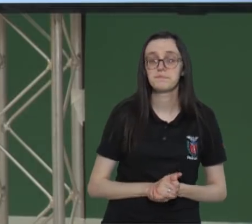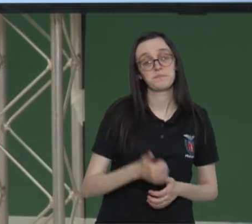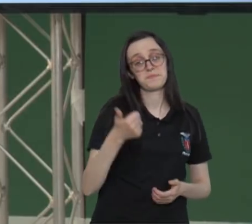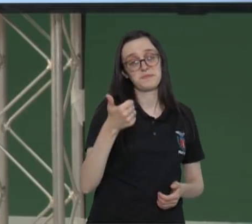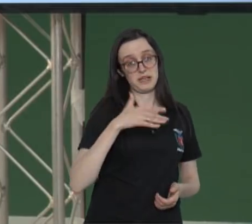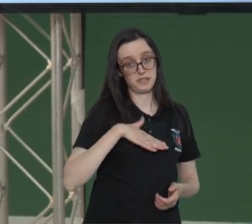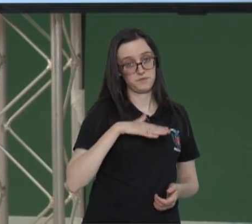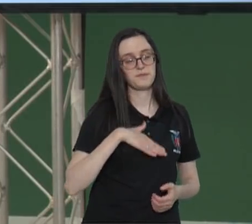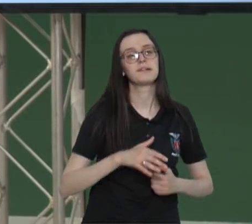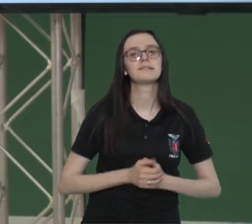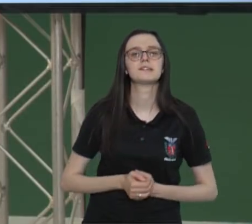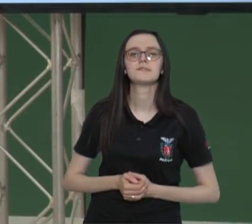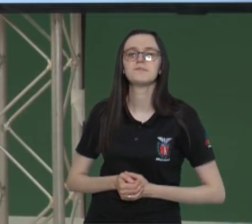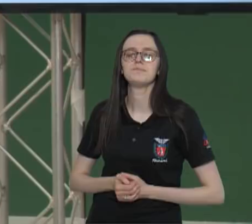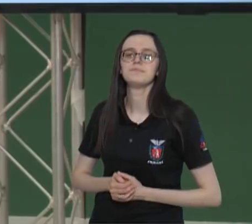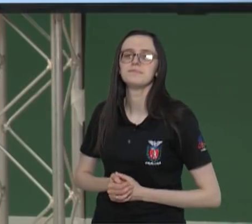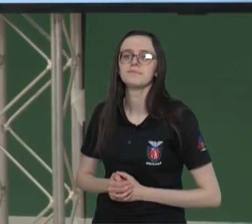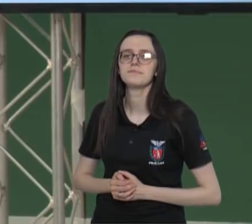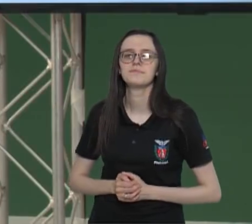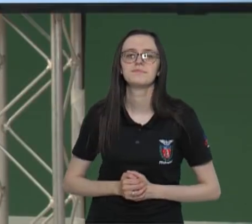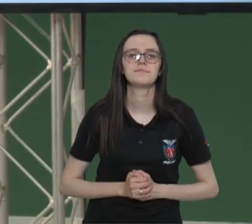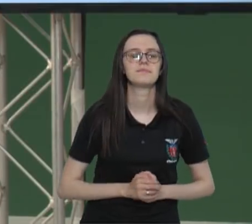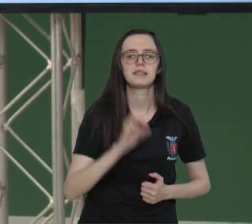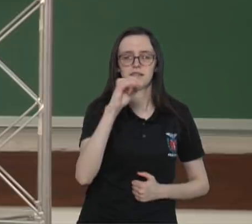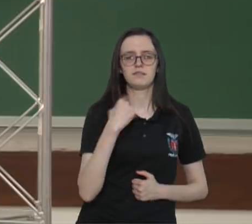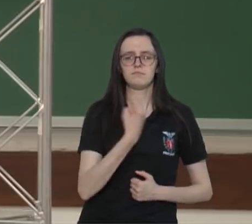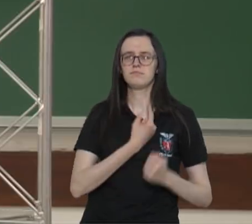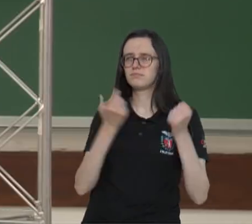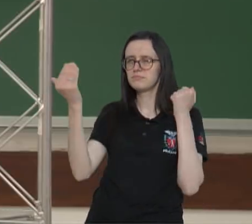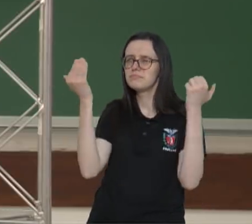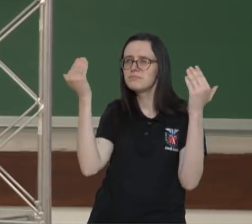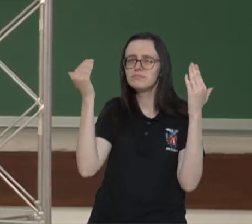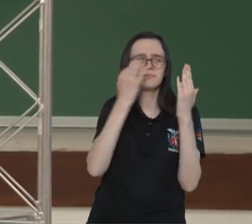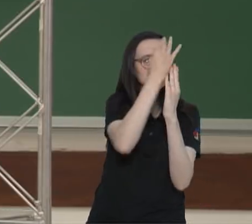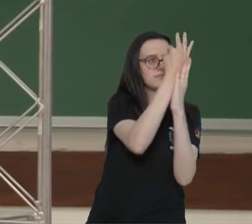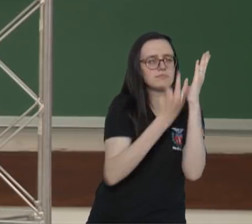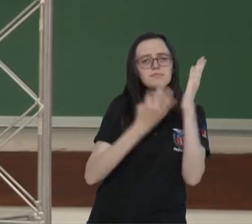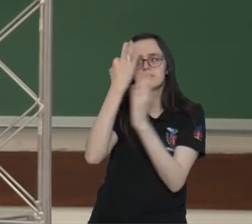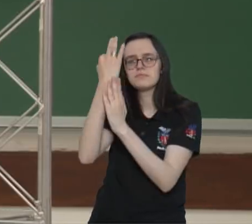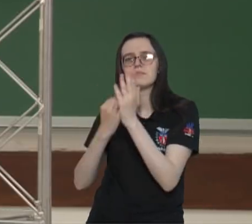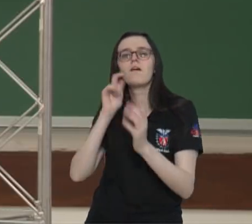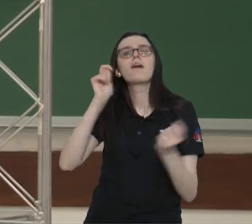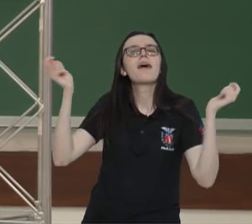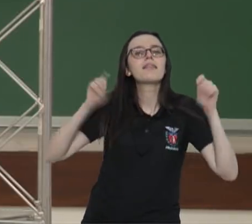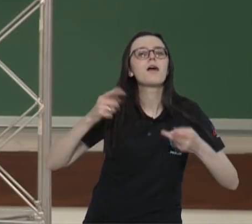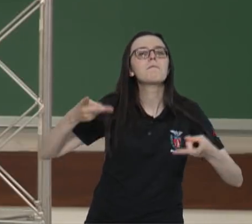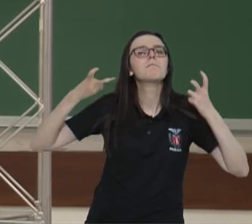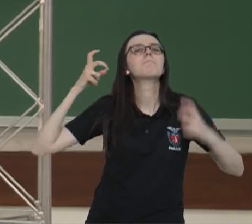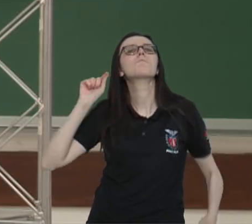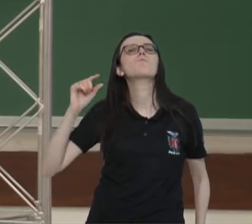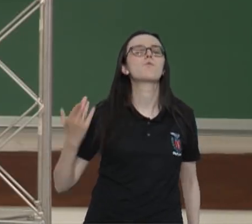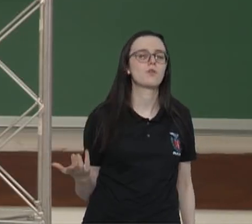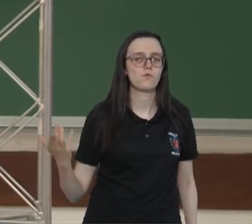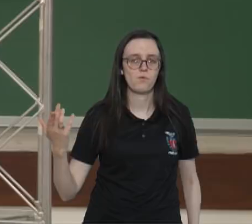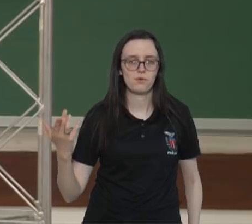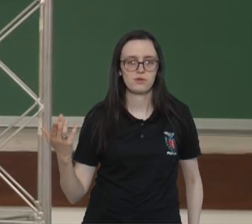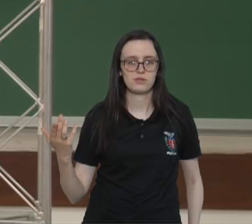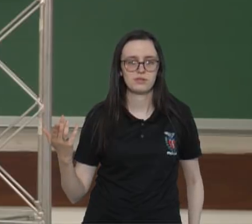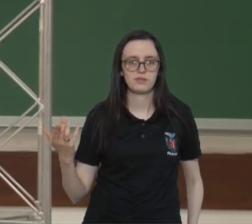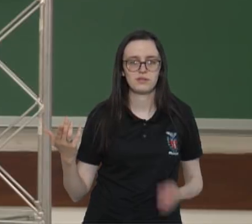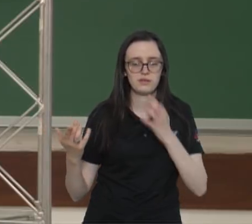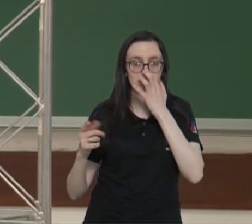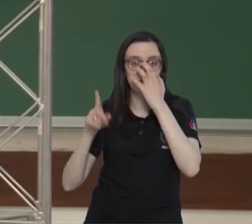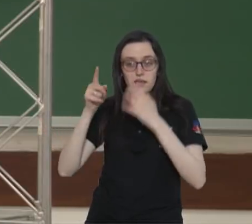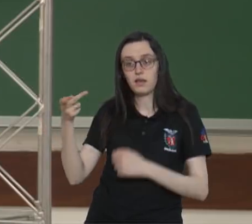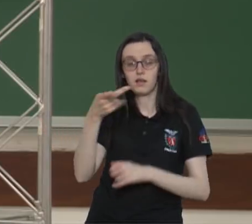Tranquilo? Bom, se nós compararmos os dois textos, o que é possível perceber? Né?